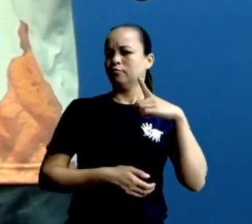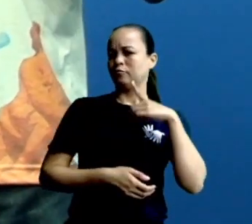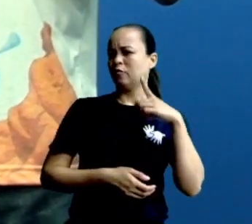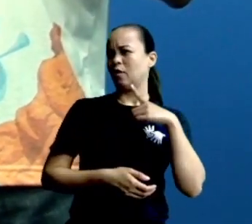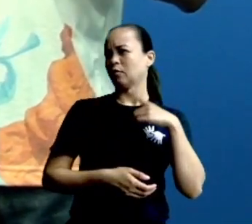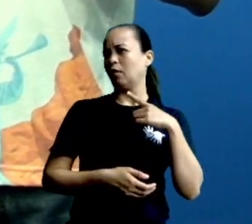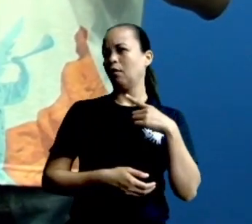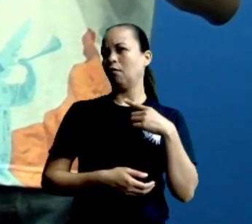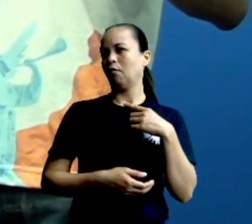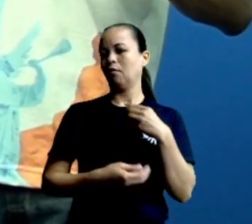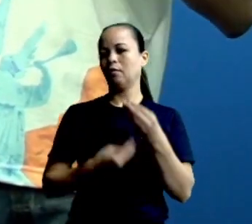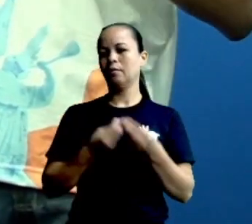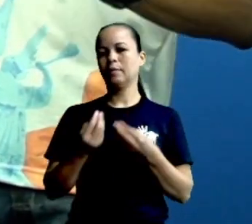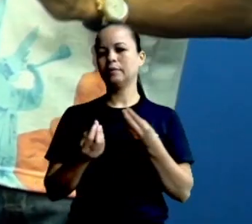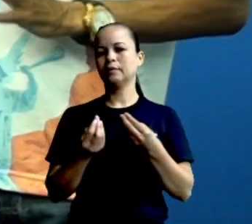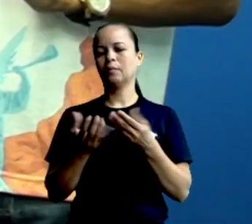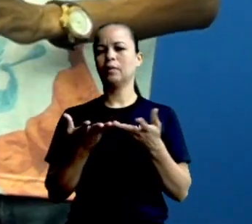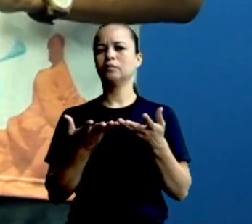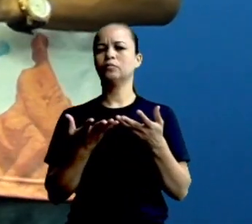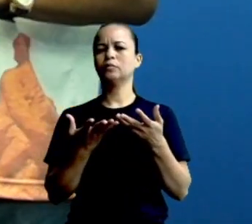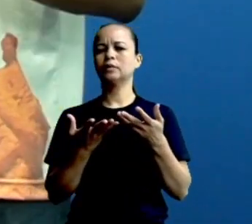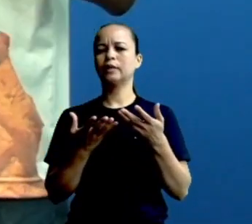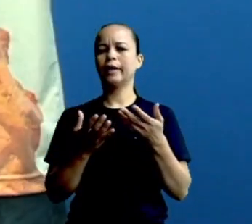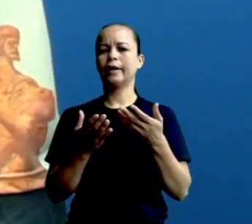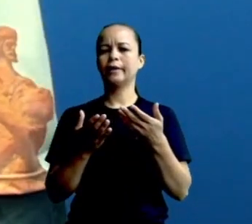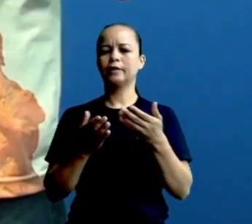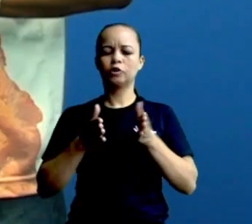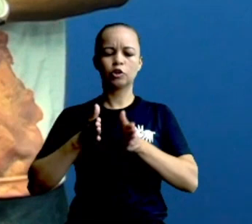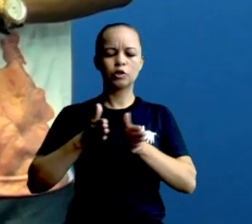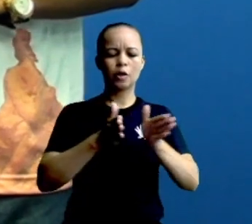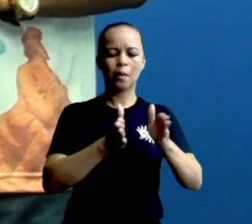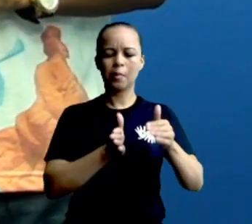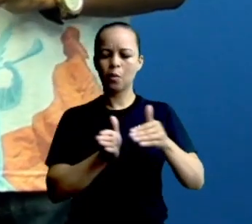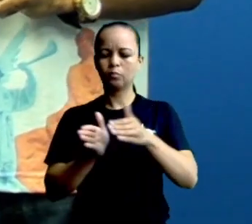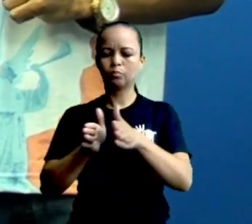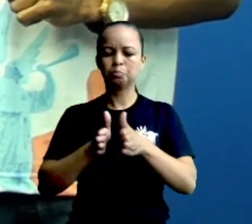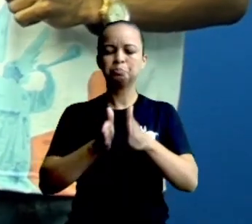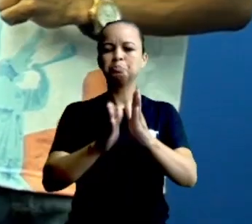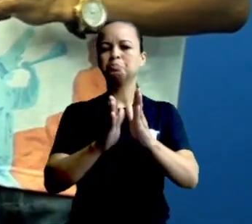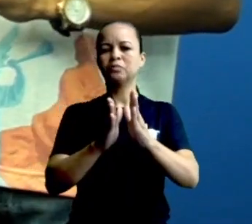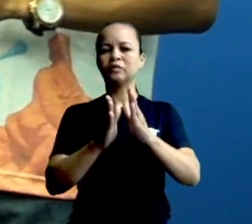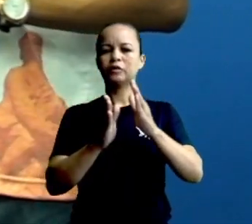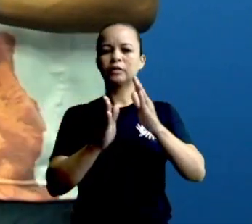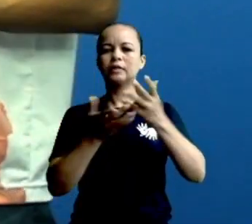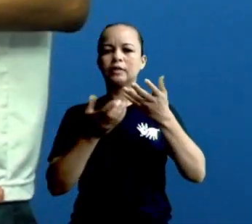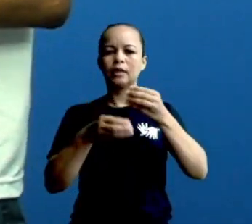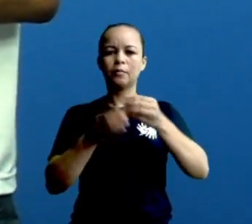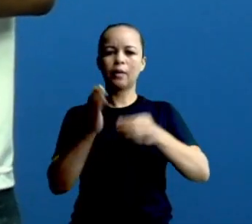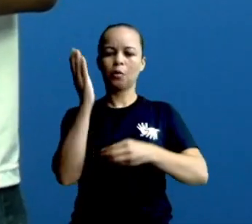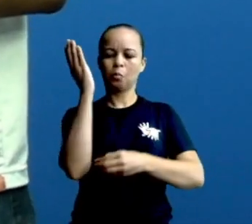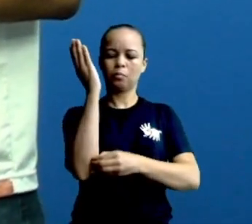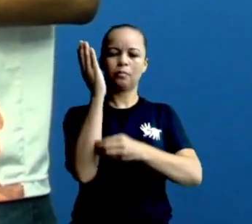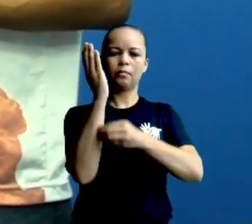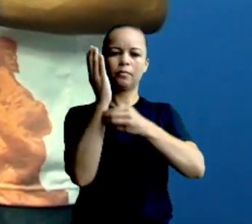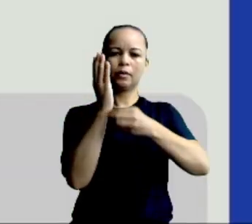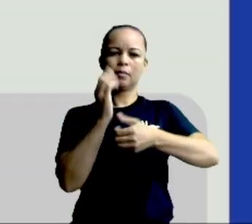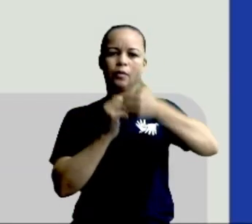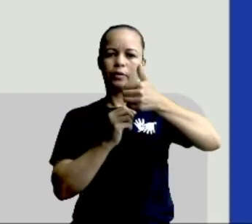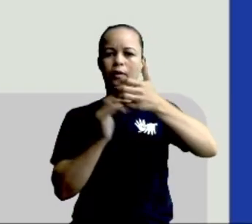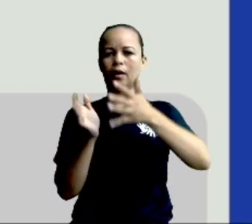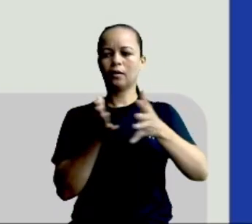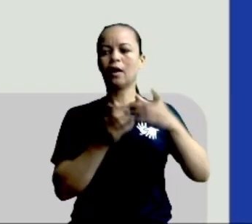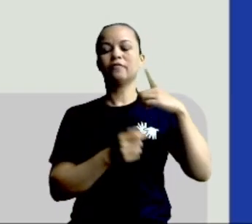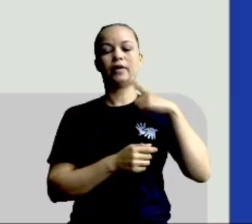basicamente, tem lá 3 caminhos para você seguir para o primeiro andar, tá? Você vai ter uma